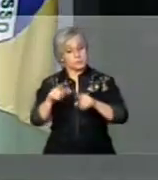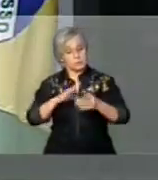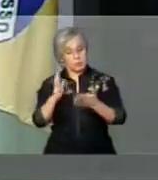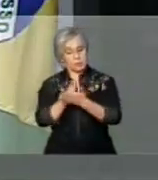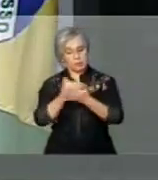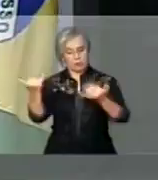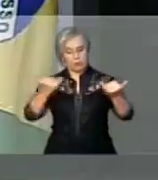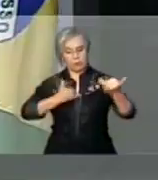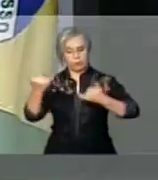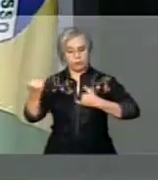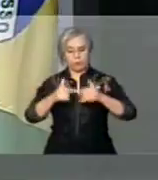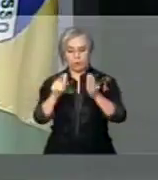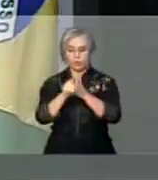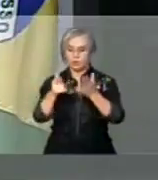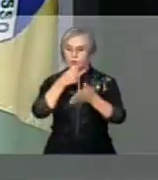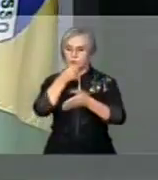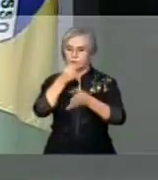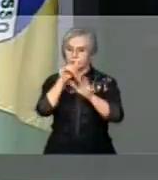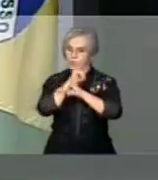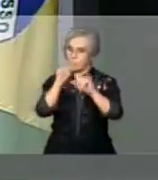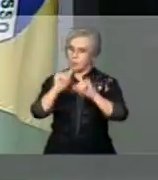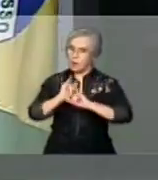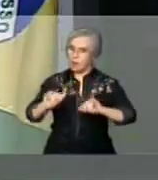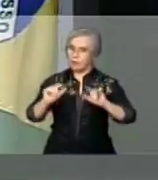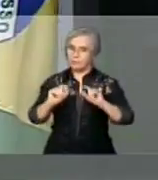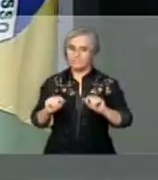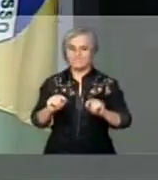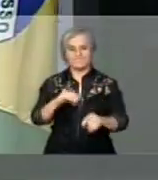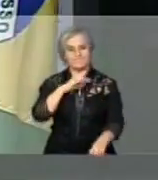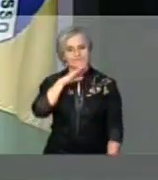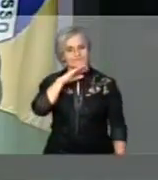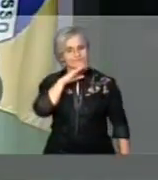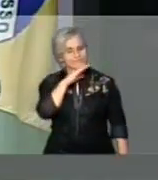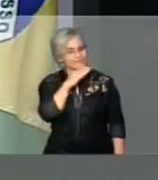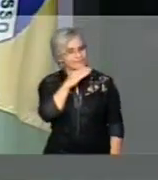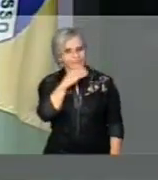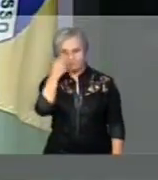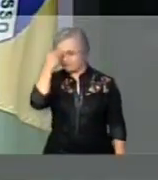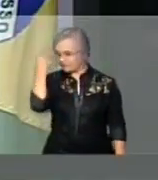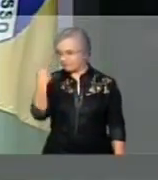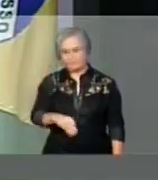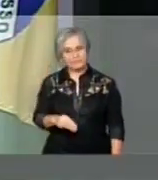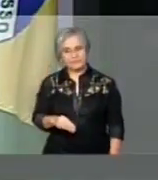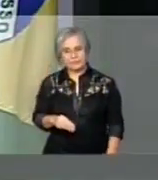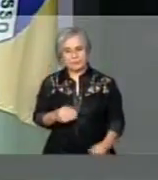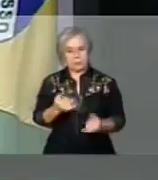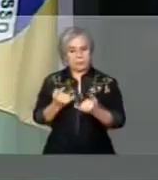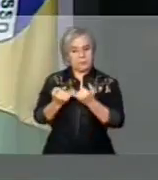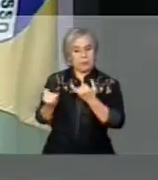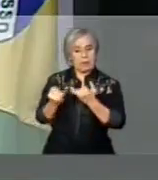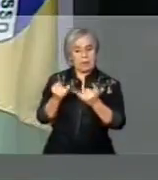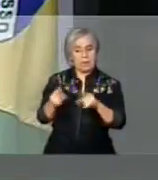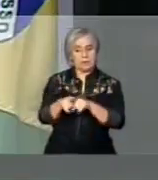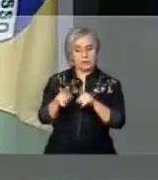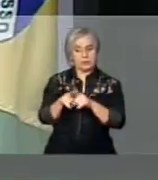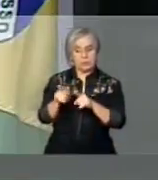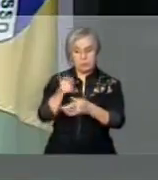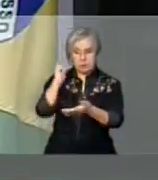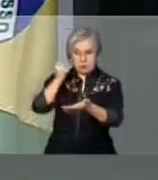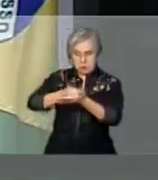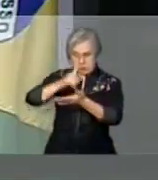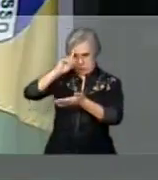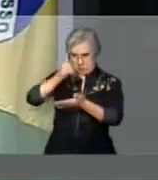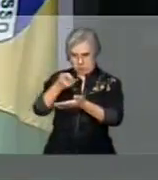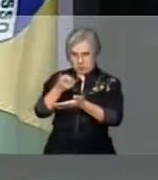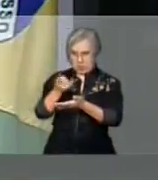da imprensa são decepcionantes, são frustrantes, porque me parece que também a execução